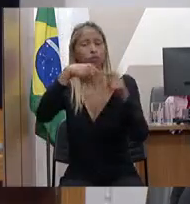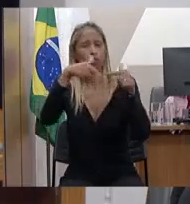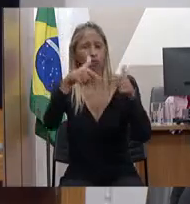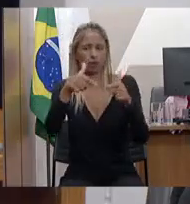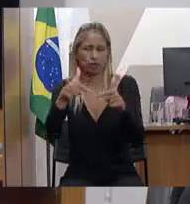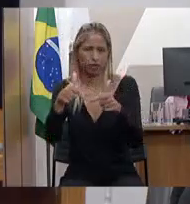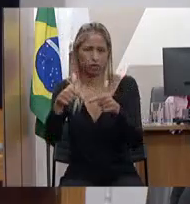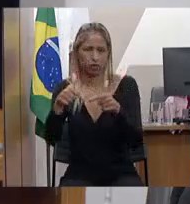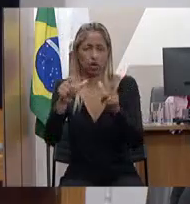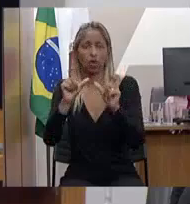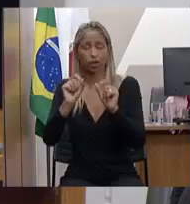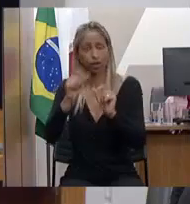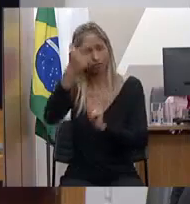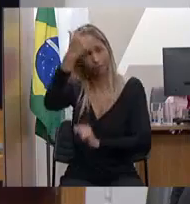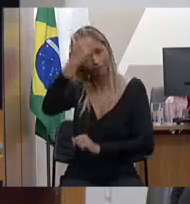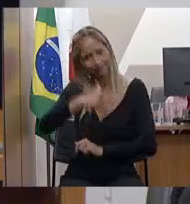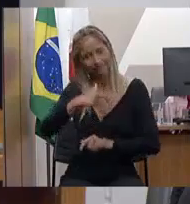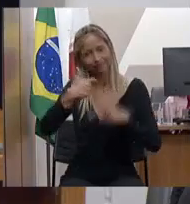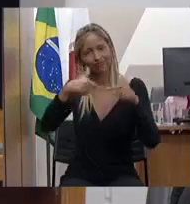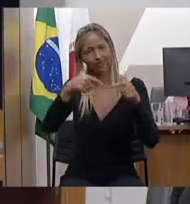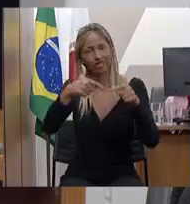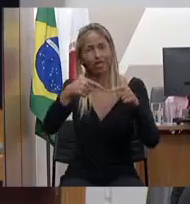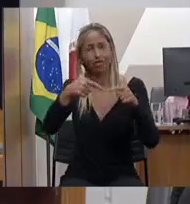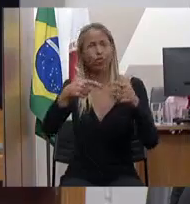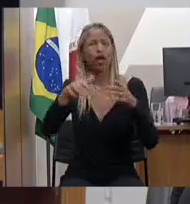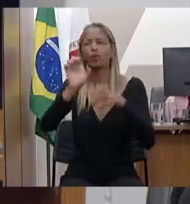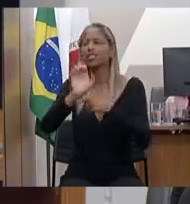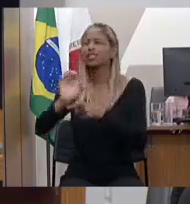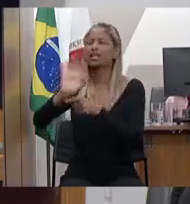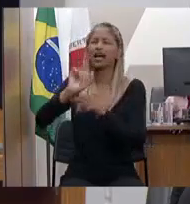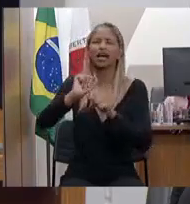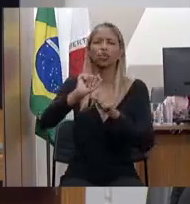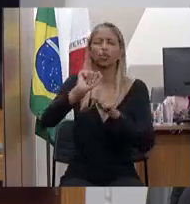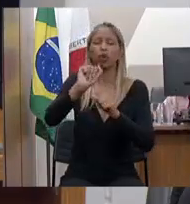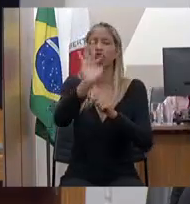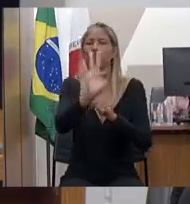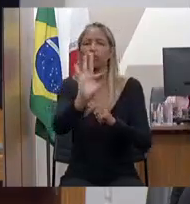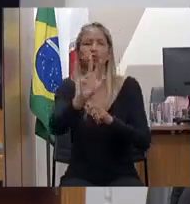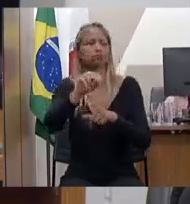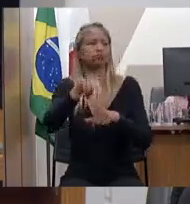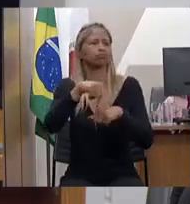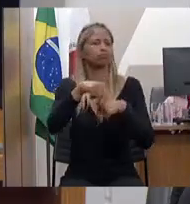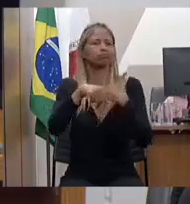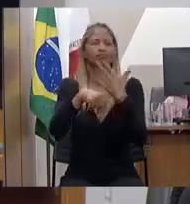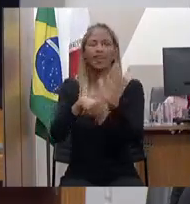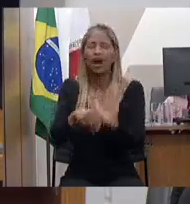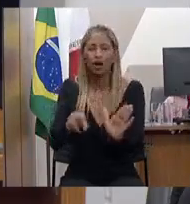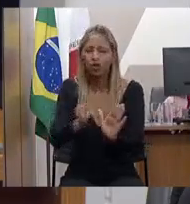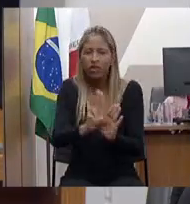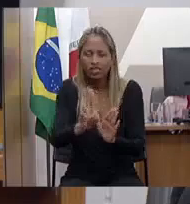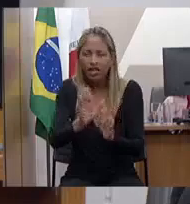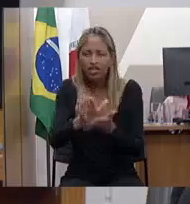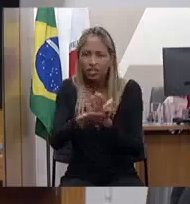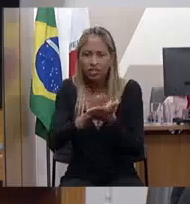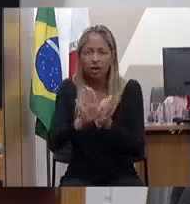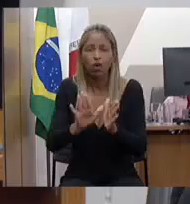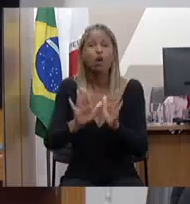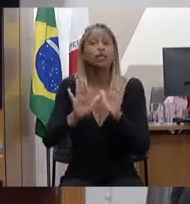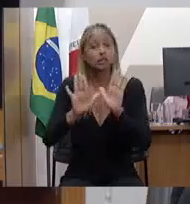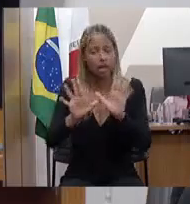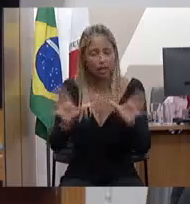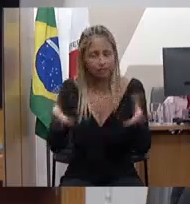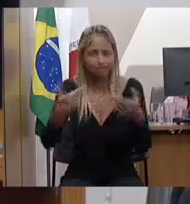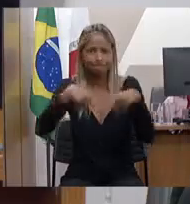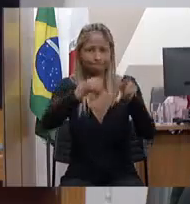é o trabalhador não é o estado não é Universidade todos são talvez